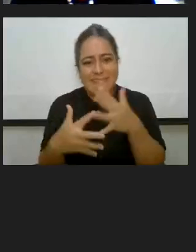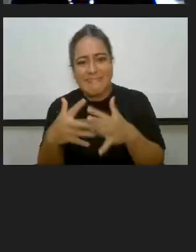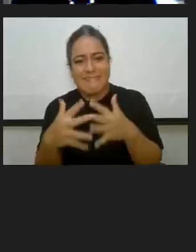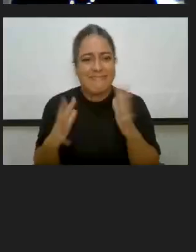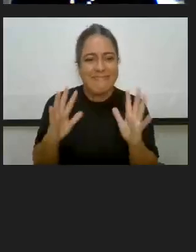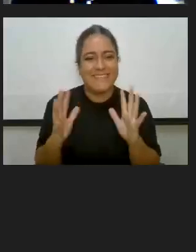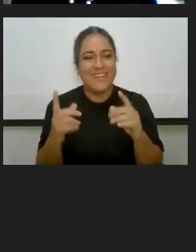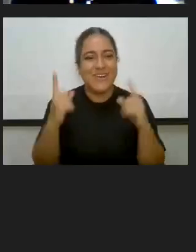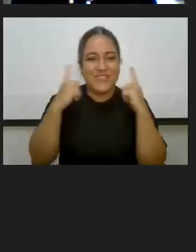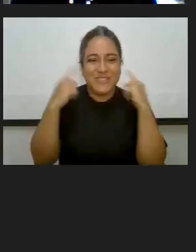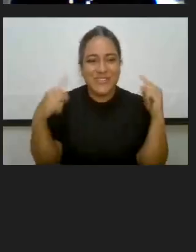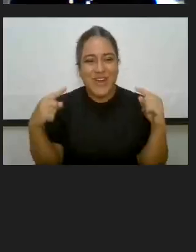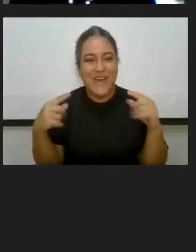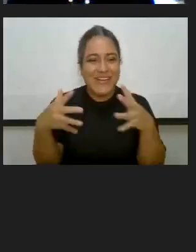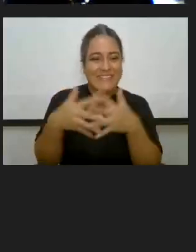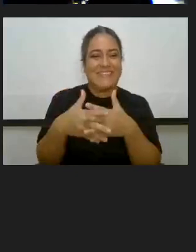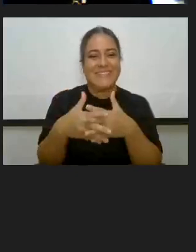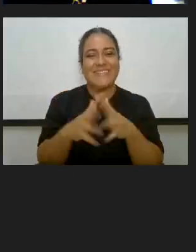som,